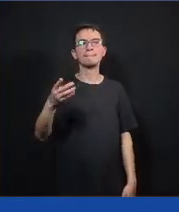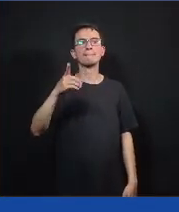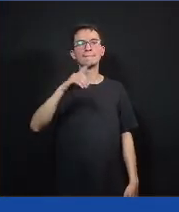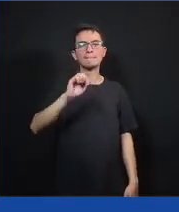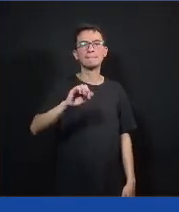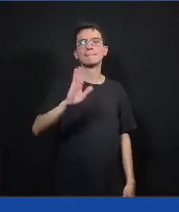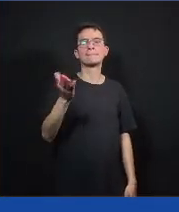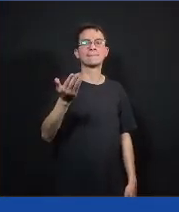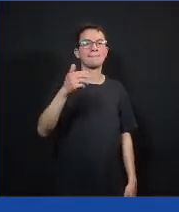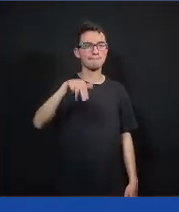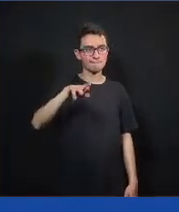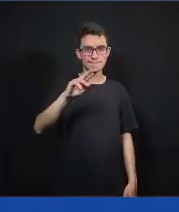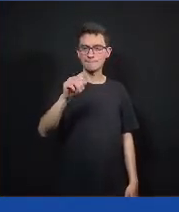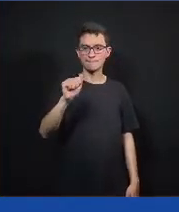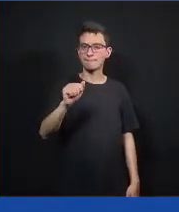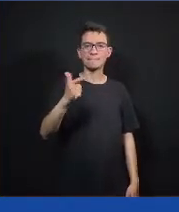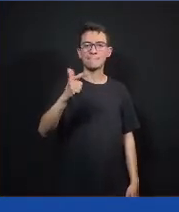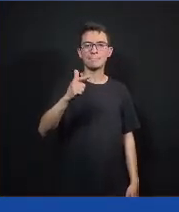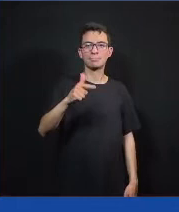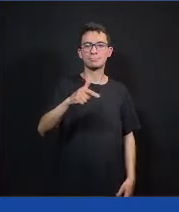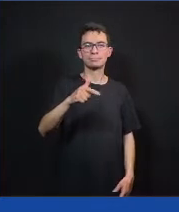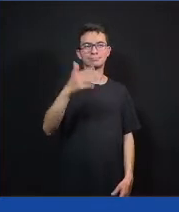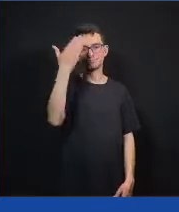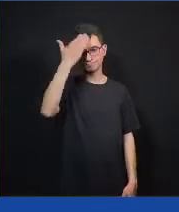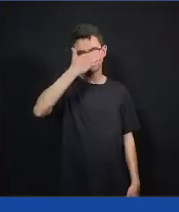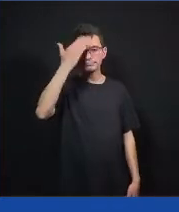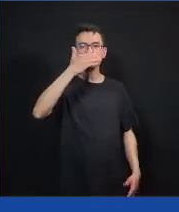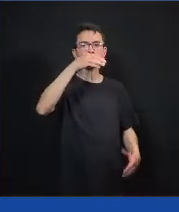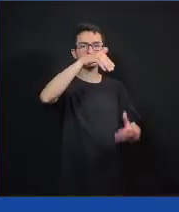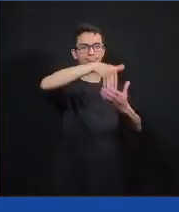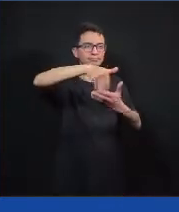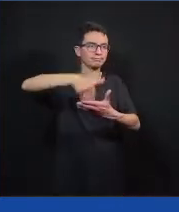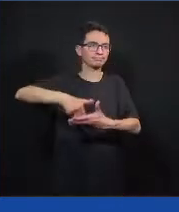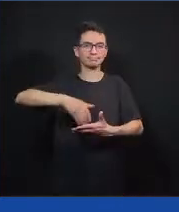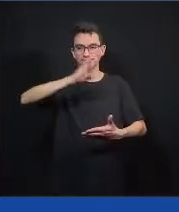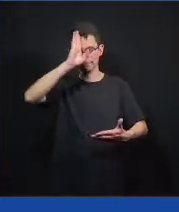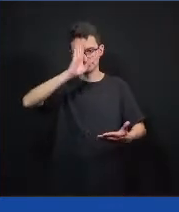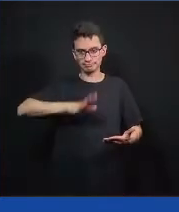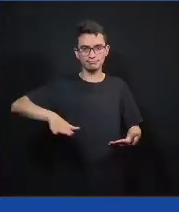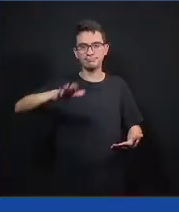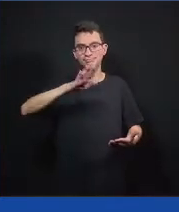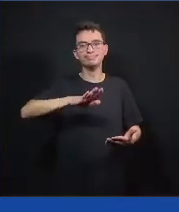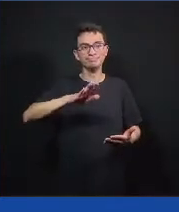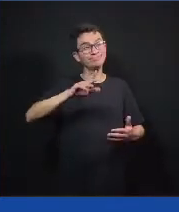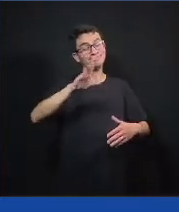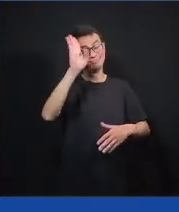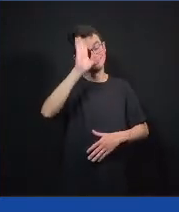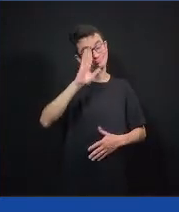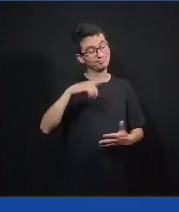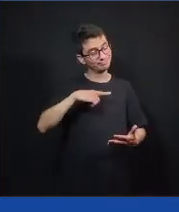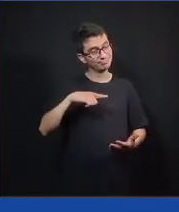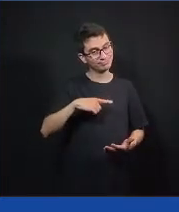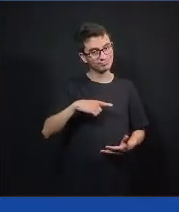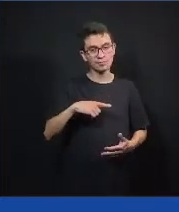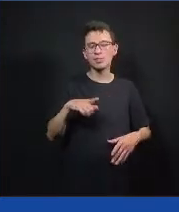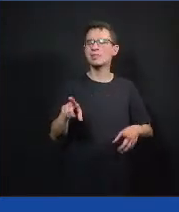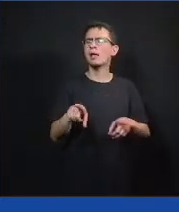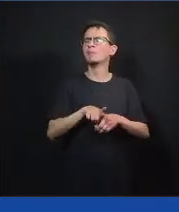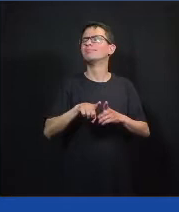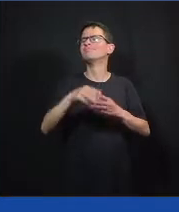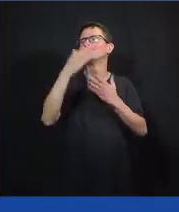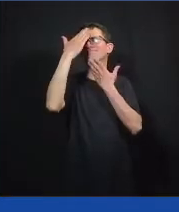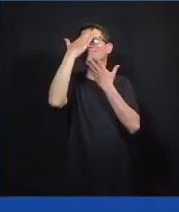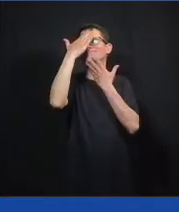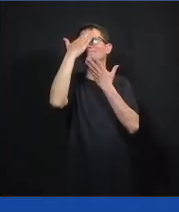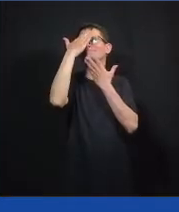é que não vamos ver o horário eleitoral gratuito, como o resto dos municípios do país. E, por fim, um grande agradecimento à Votorantim,